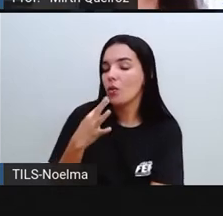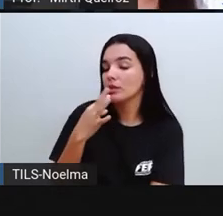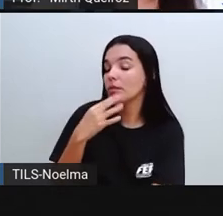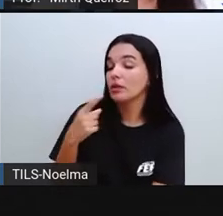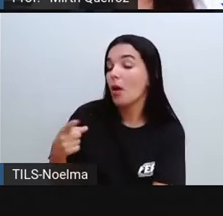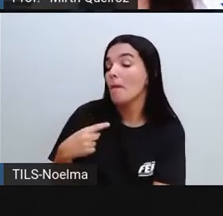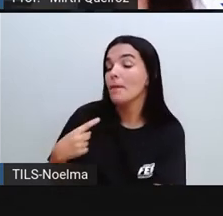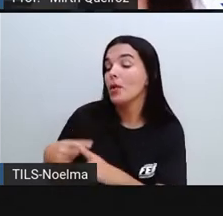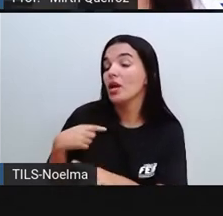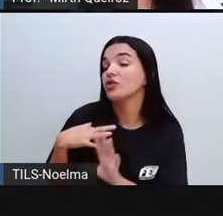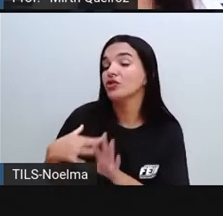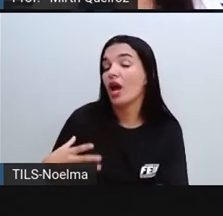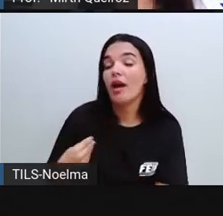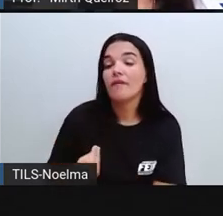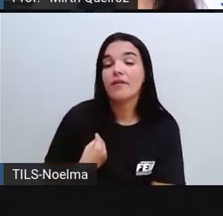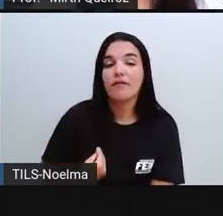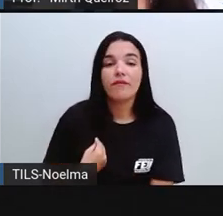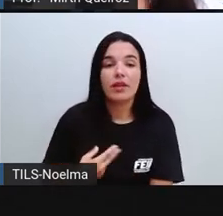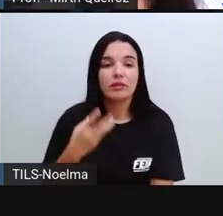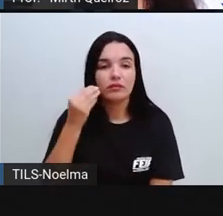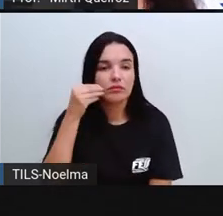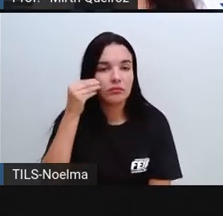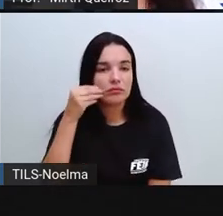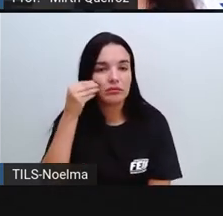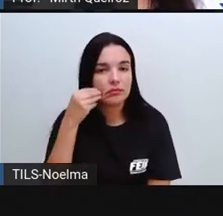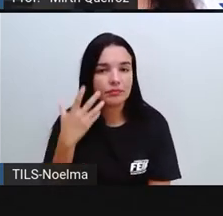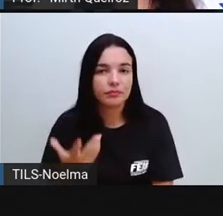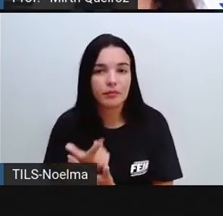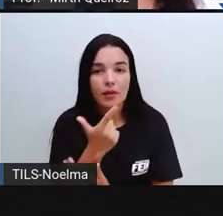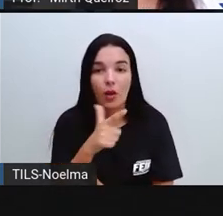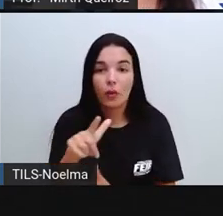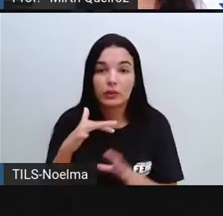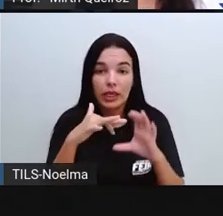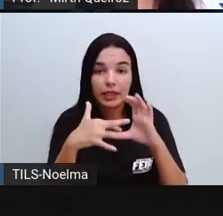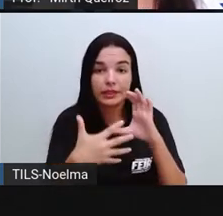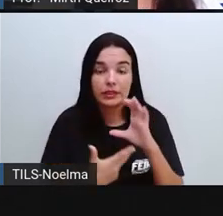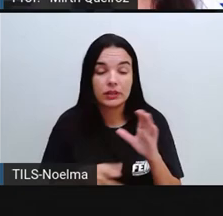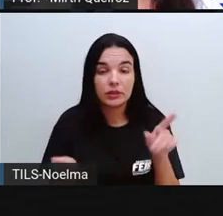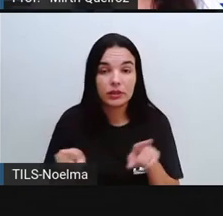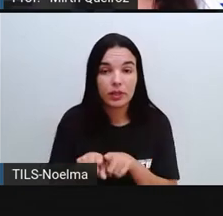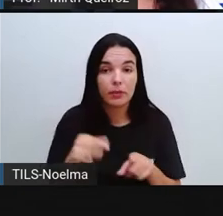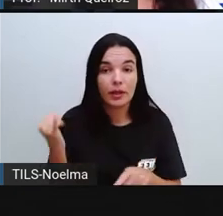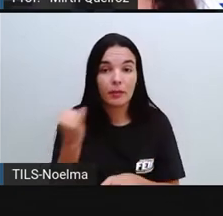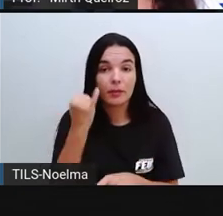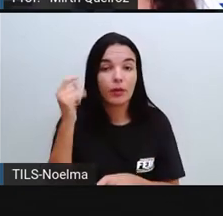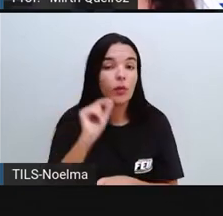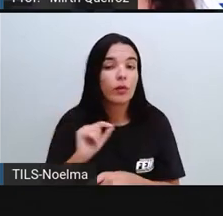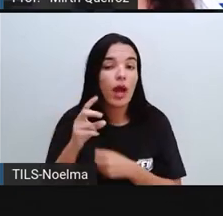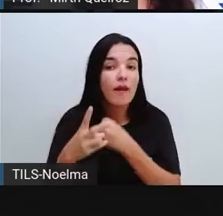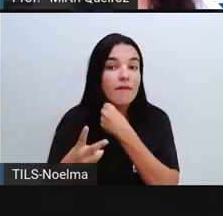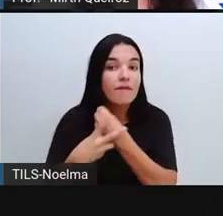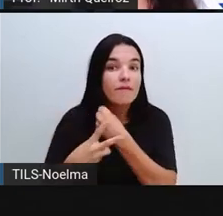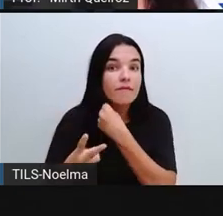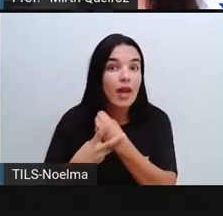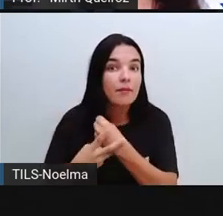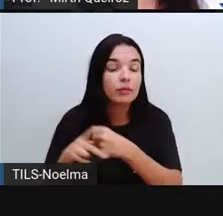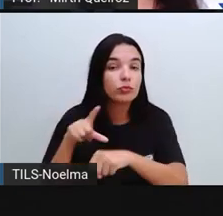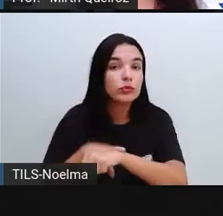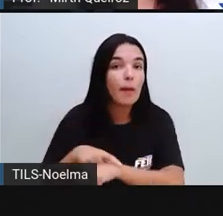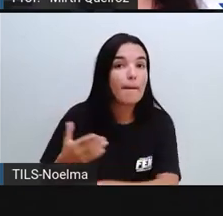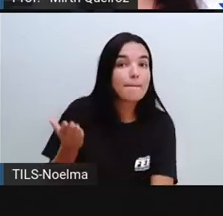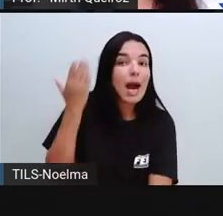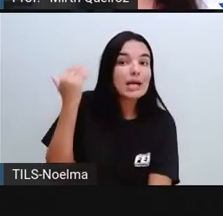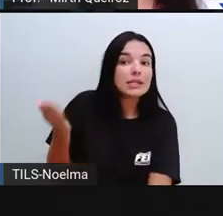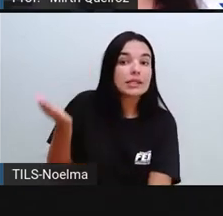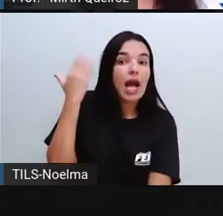porque ele vivenciou aquilo. Outra característica é muito importante é o uso do verbo no tempo passado,